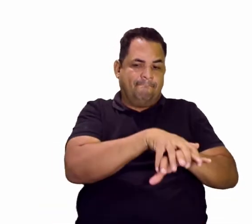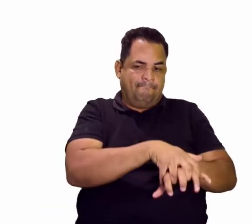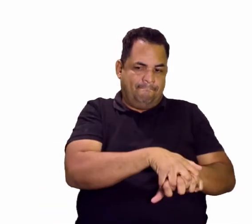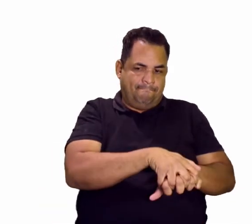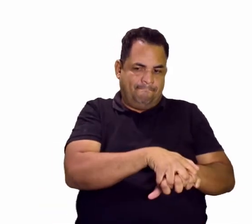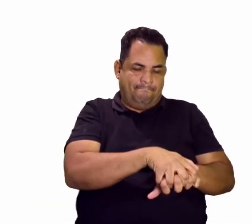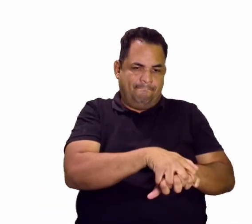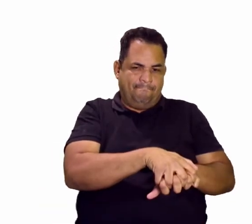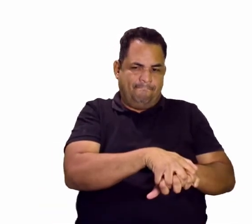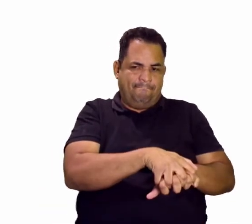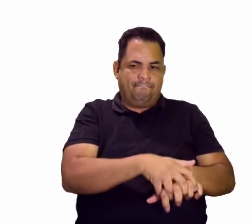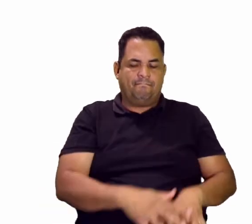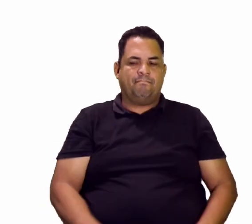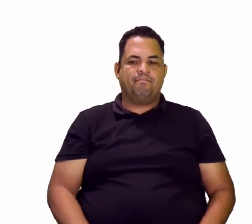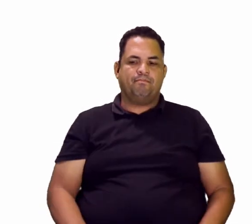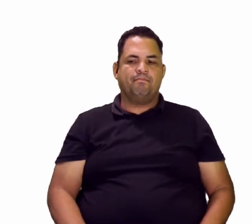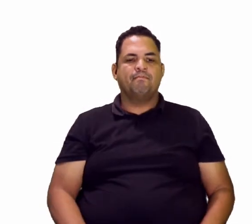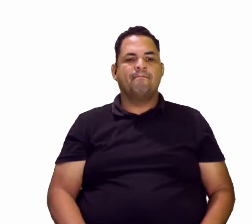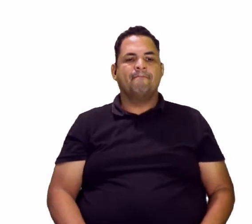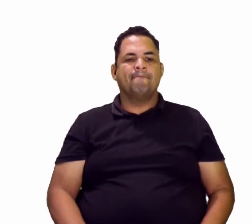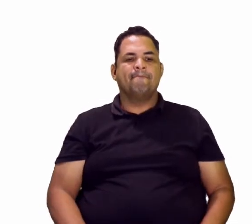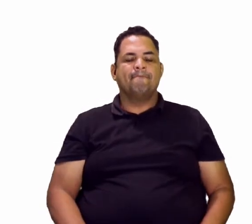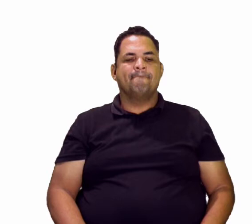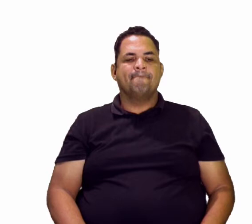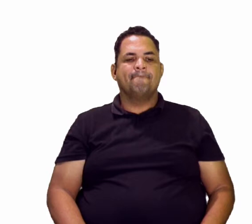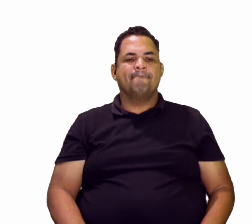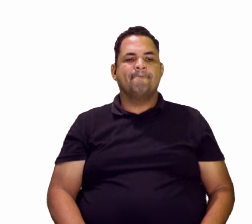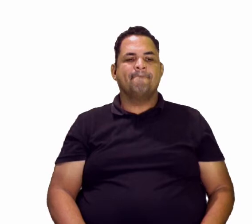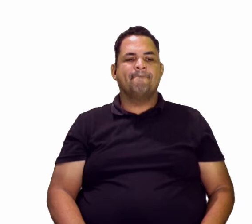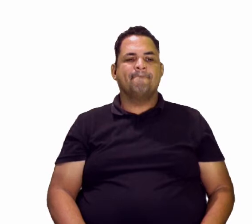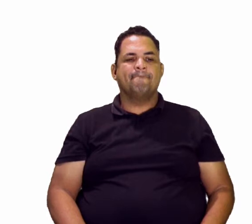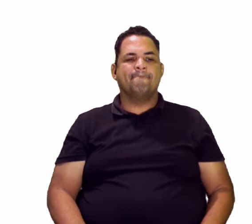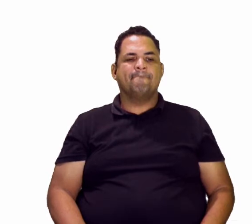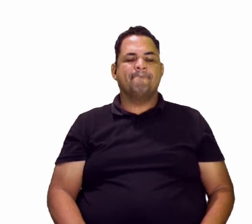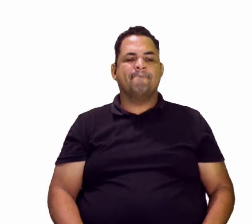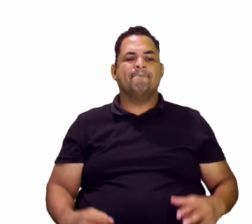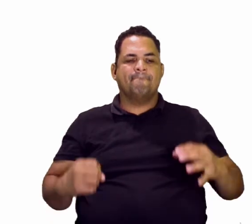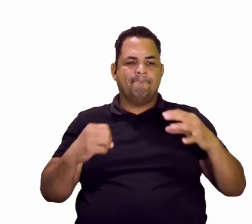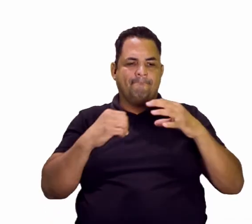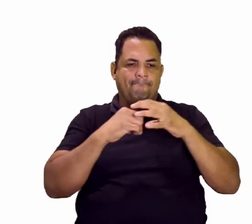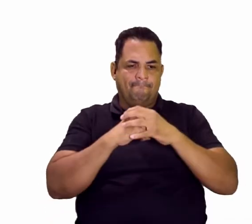Monera, perfeito. Que mais?